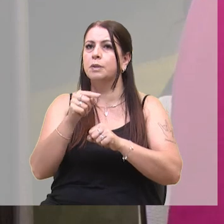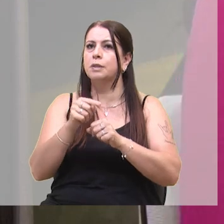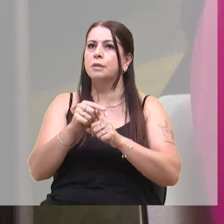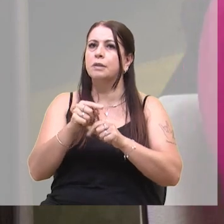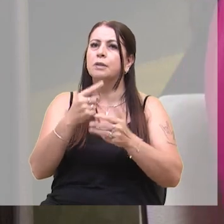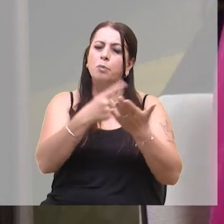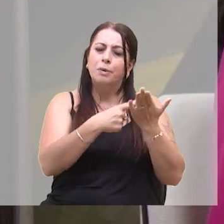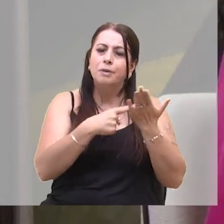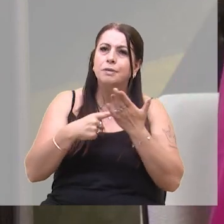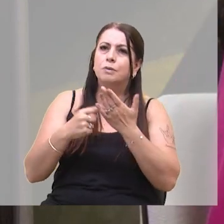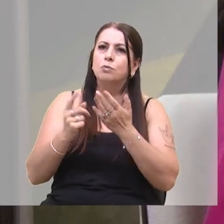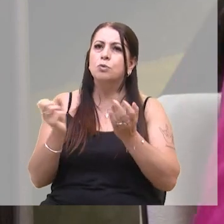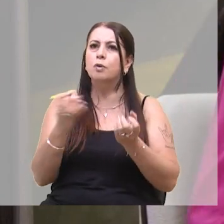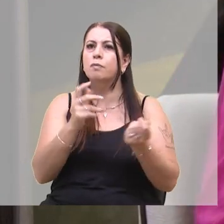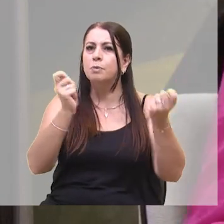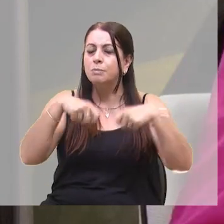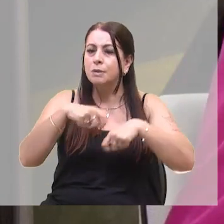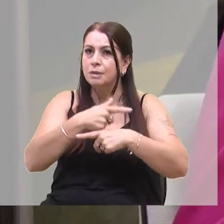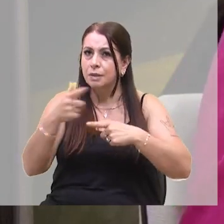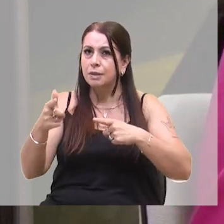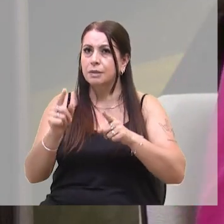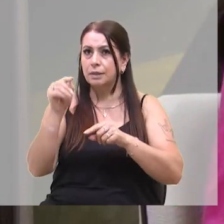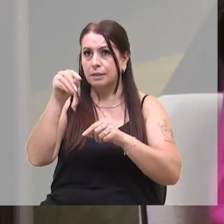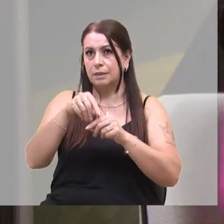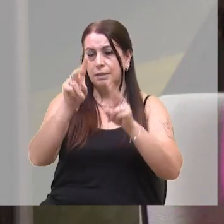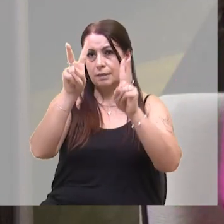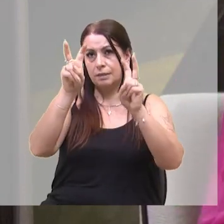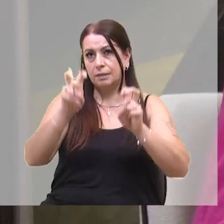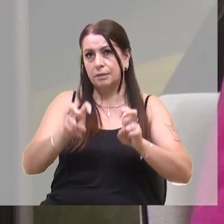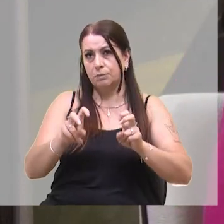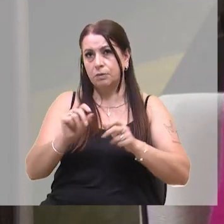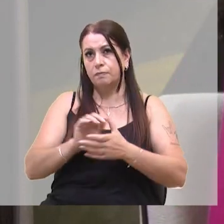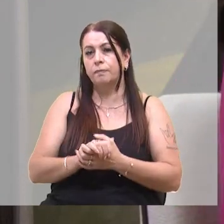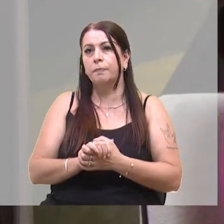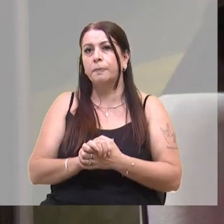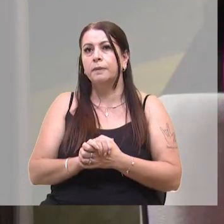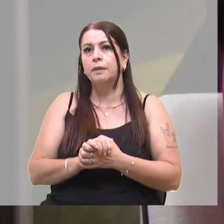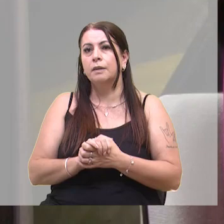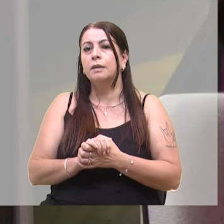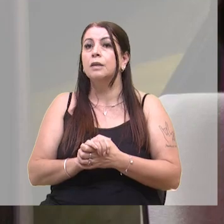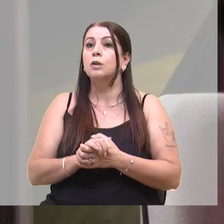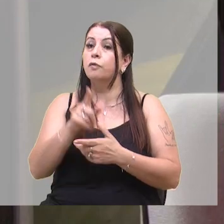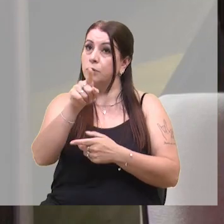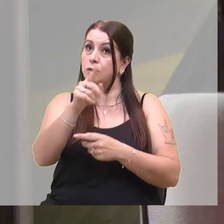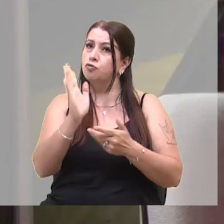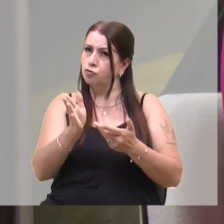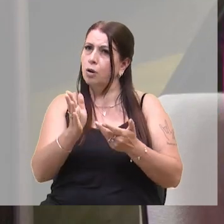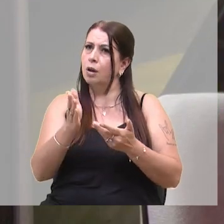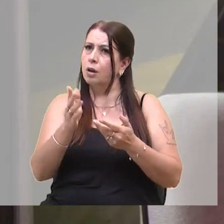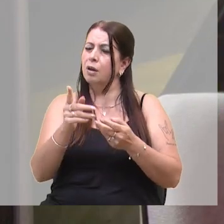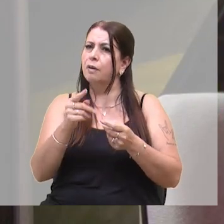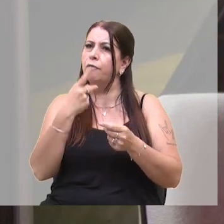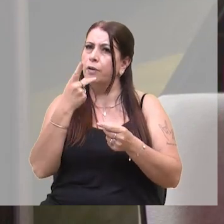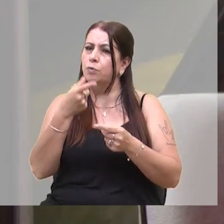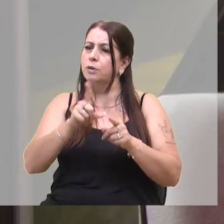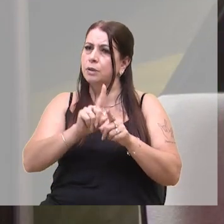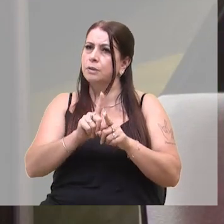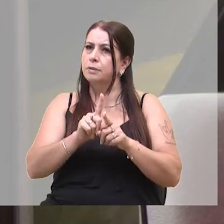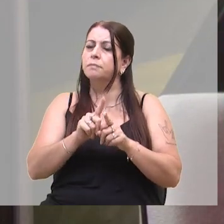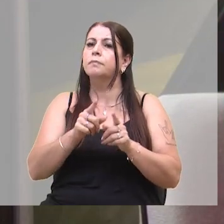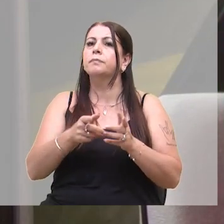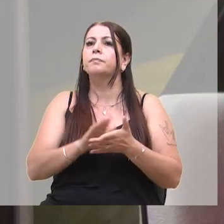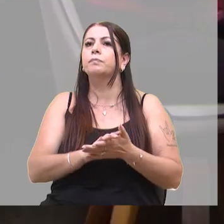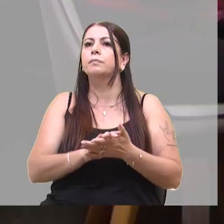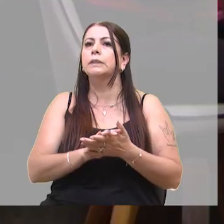né, trazendo dos últimos anos, com essa questão dos desdobramentos, das novas possibilidades dentro desses temas que a gente já vem tratando. A